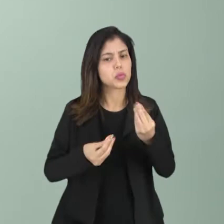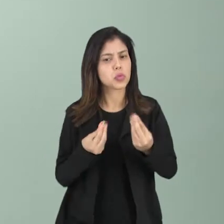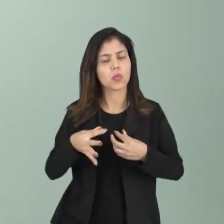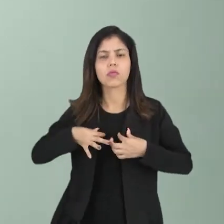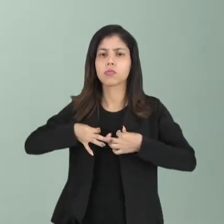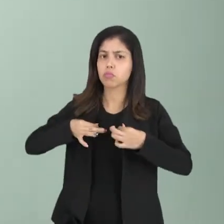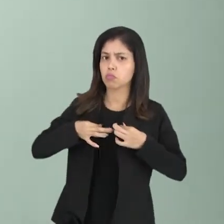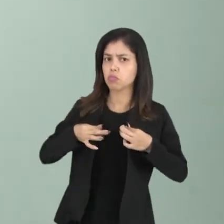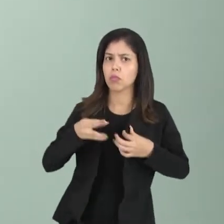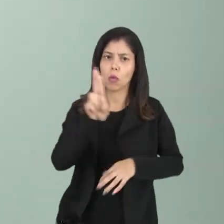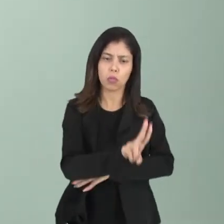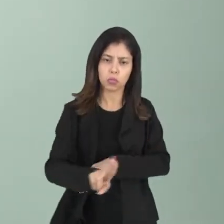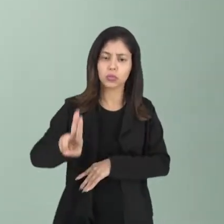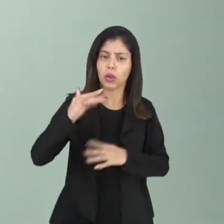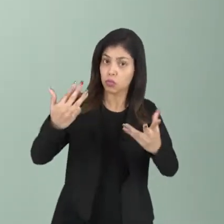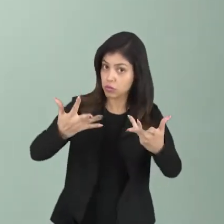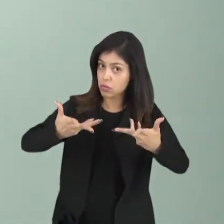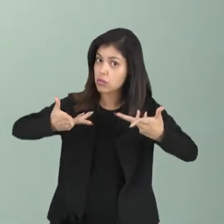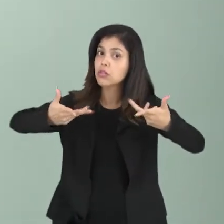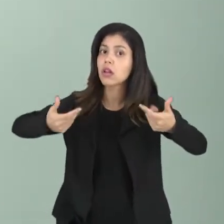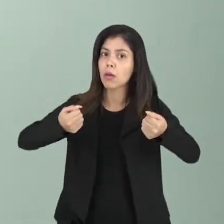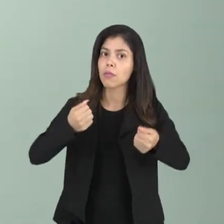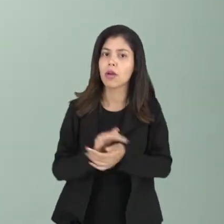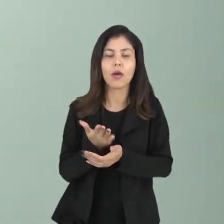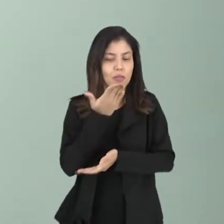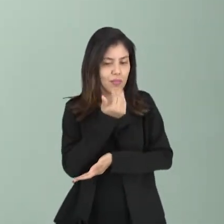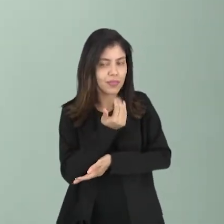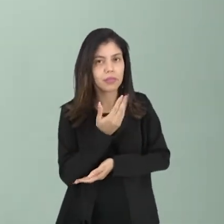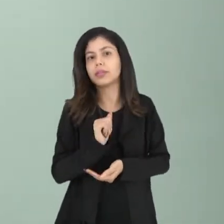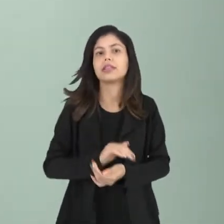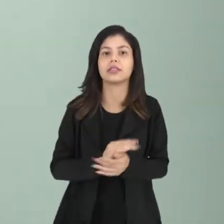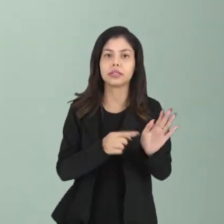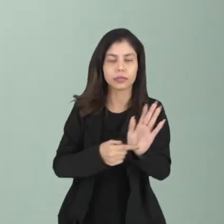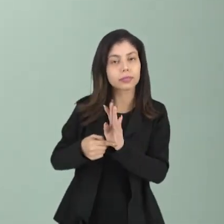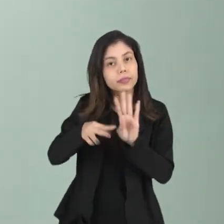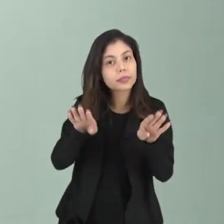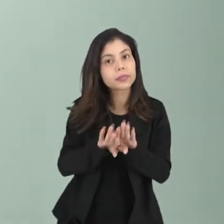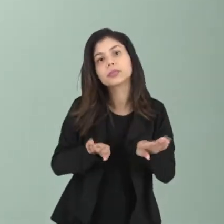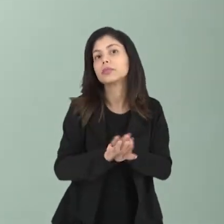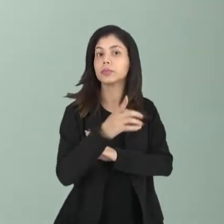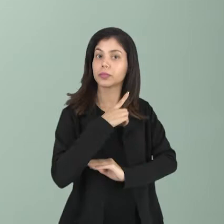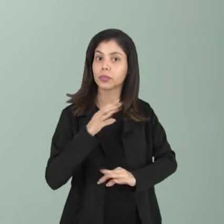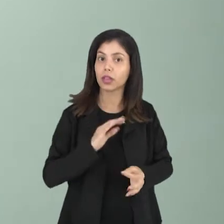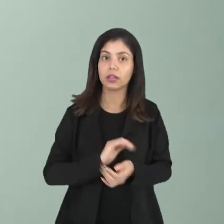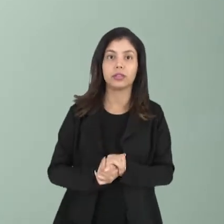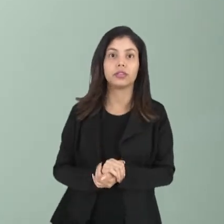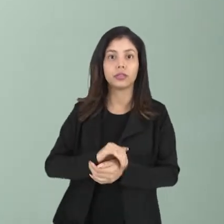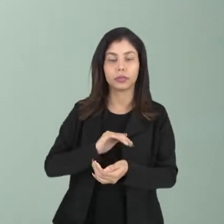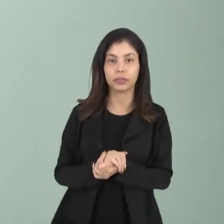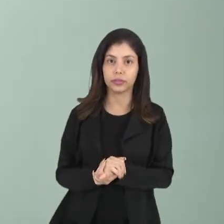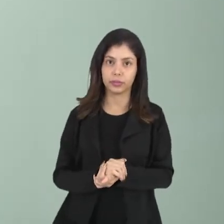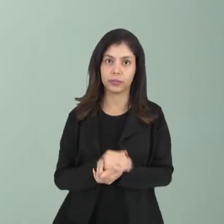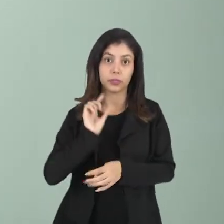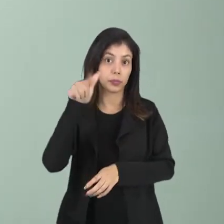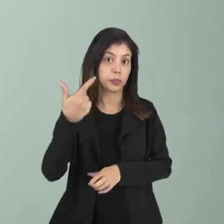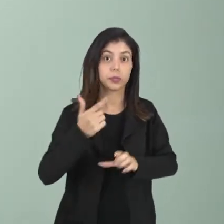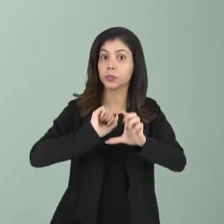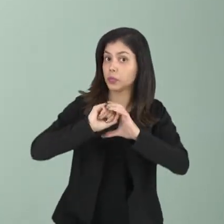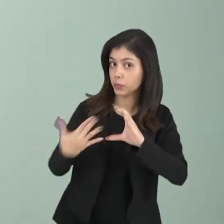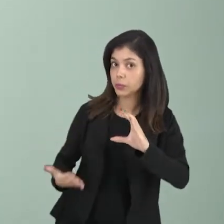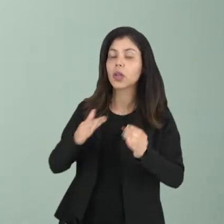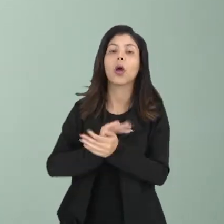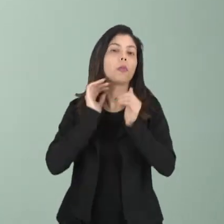de vestir, os hábitos, a culinária, a dança, dentre outras características que aqui